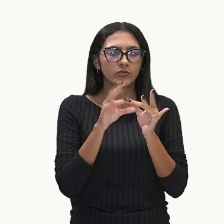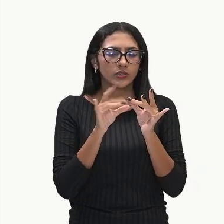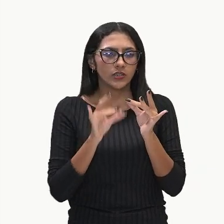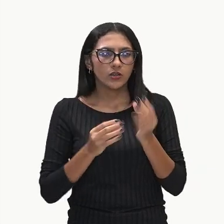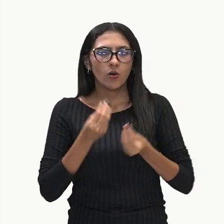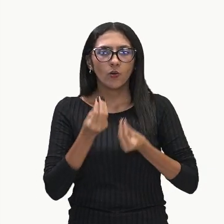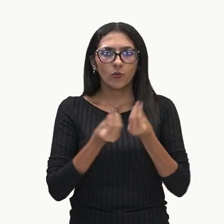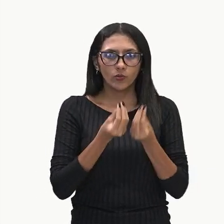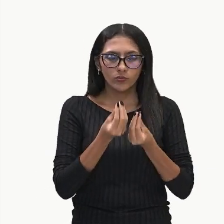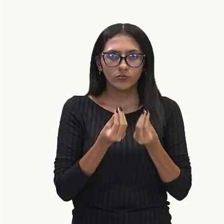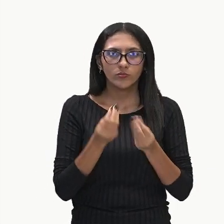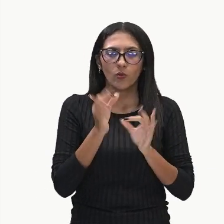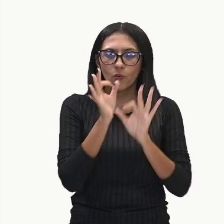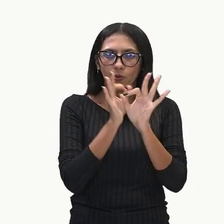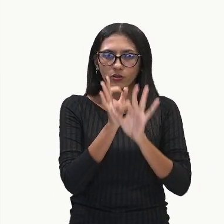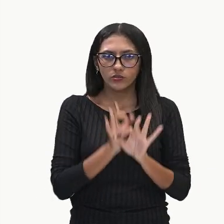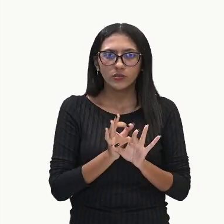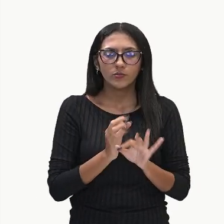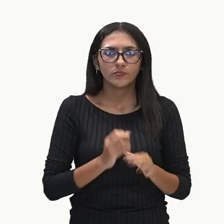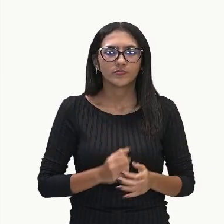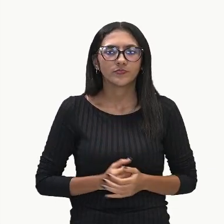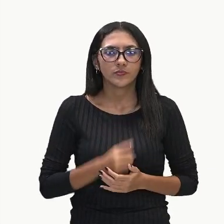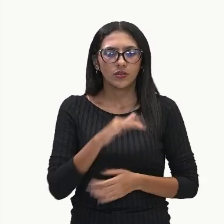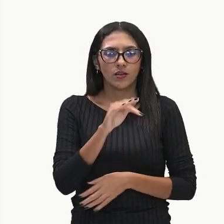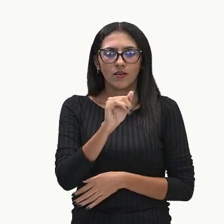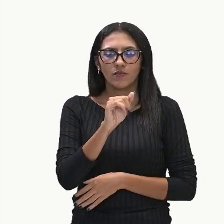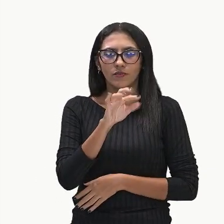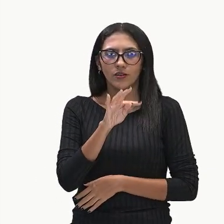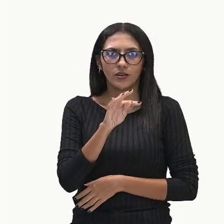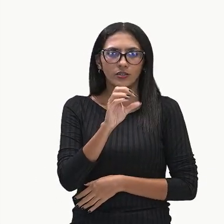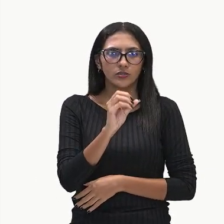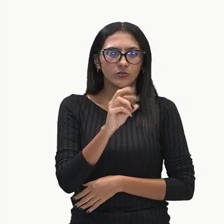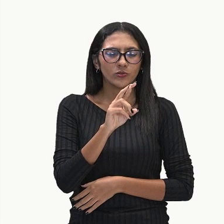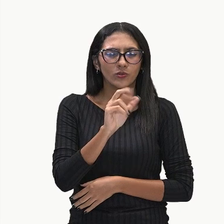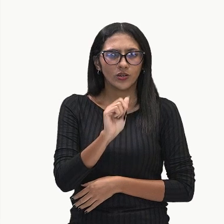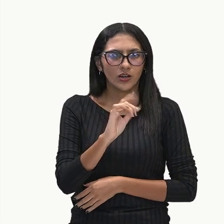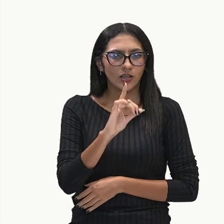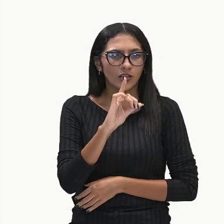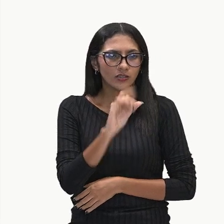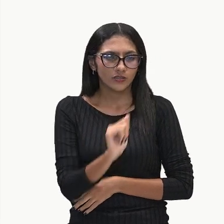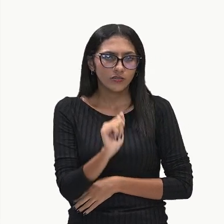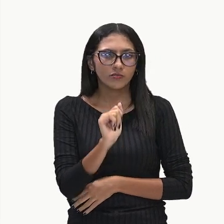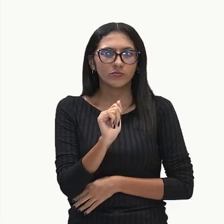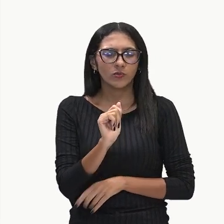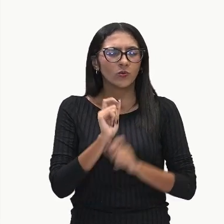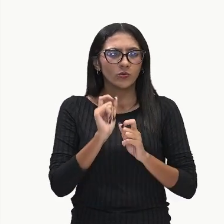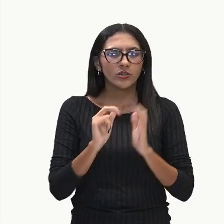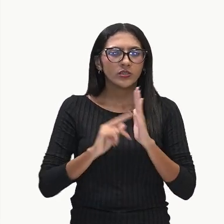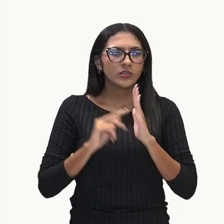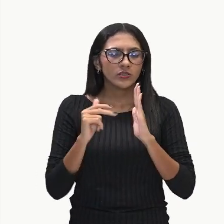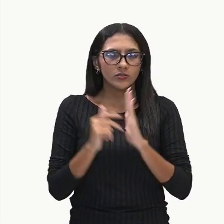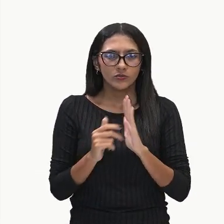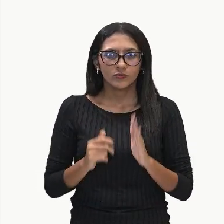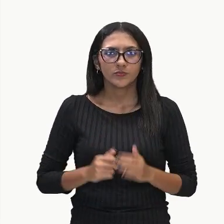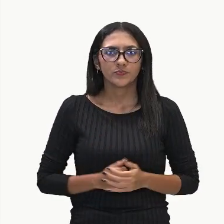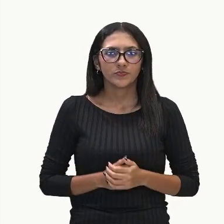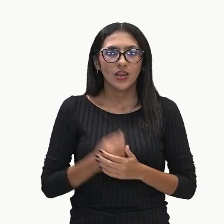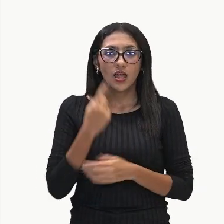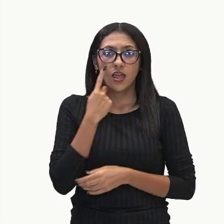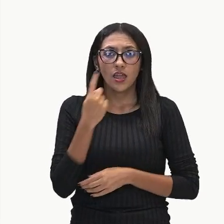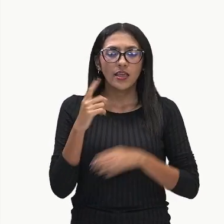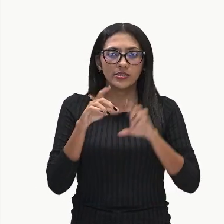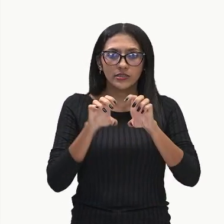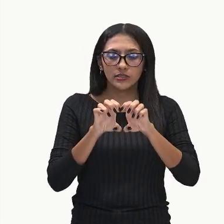forma fatorada. O que é pegar a equação e escrever na forma fatorada? Você vai escrever esta